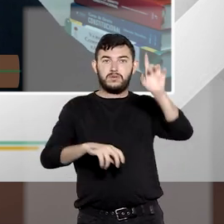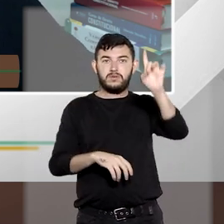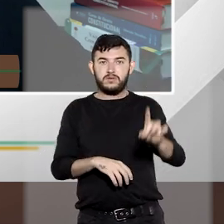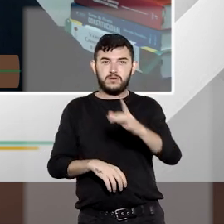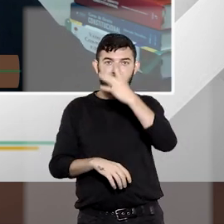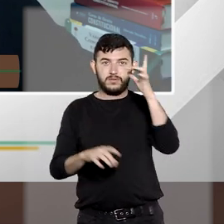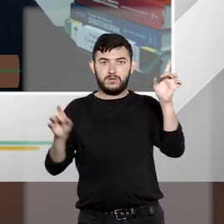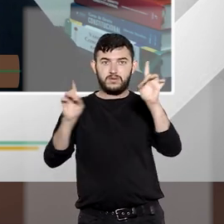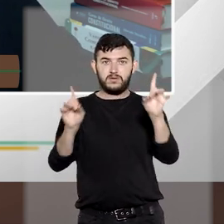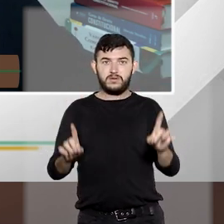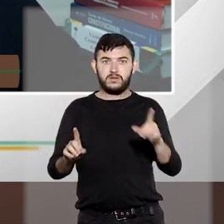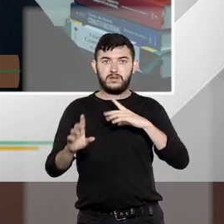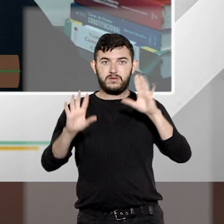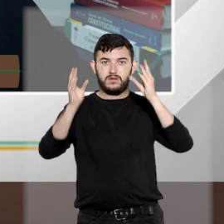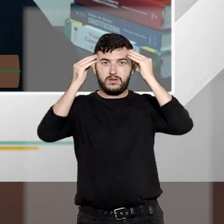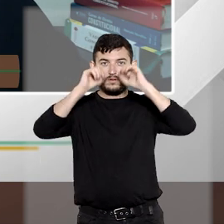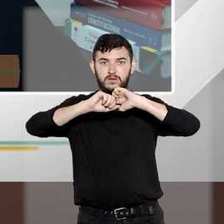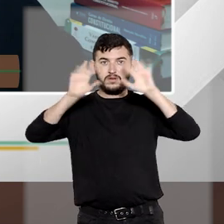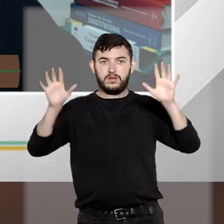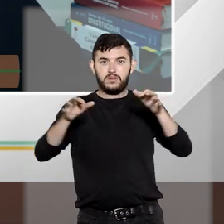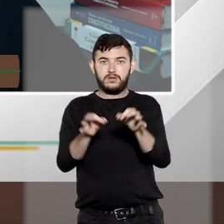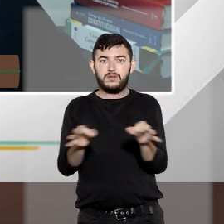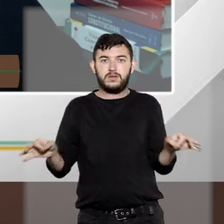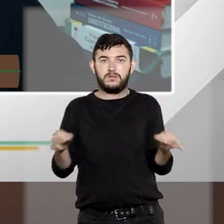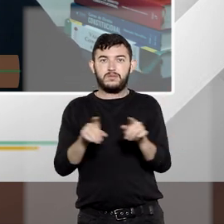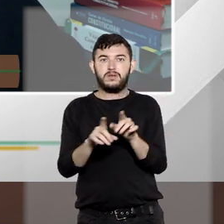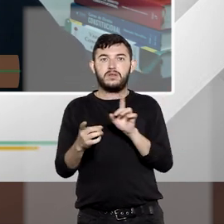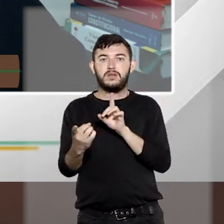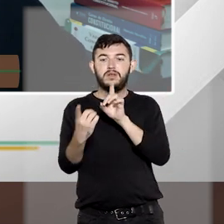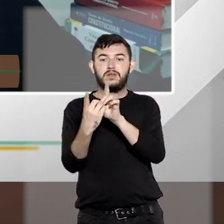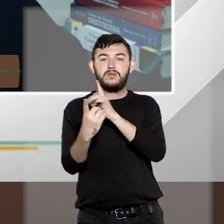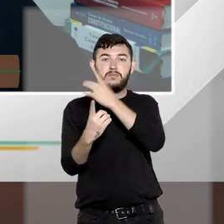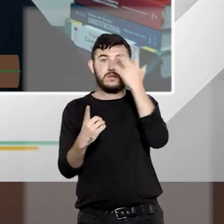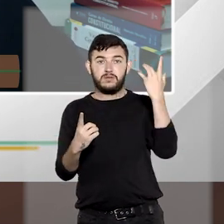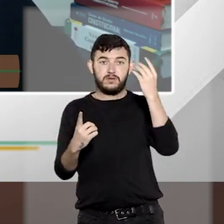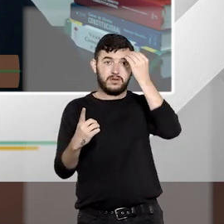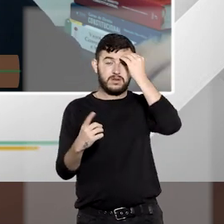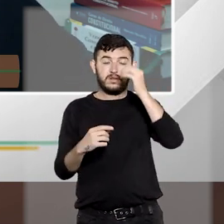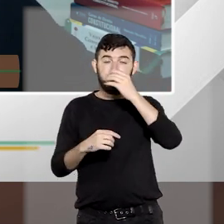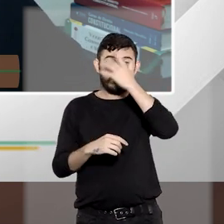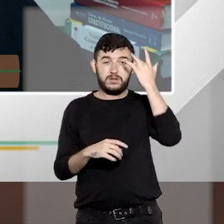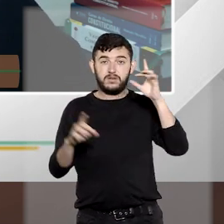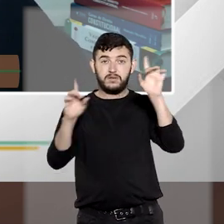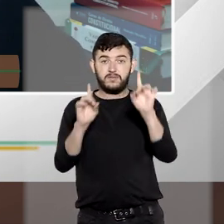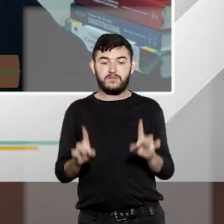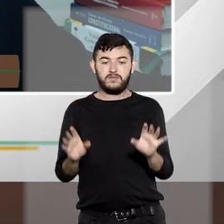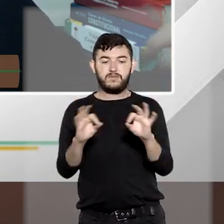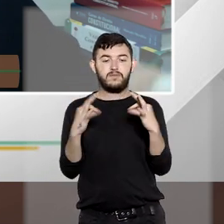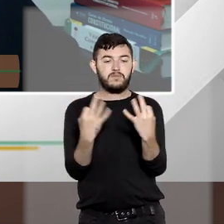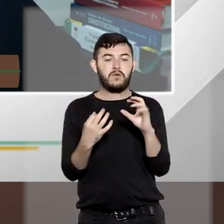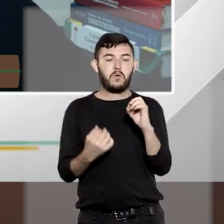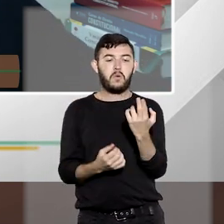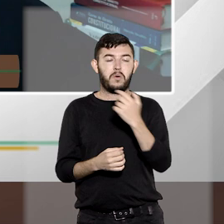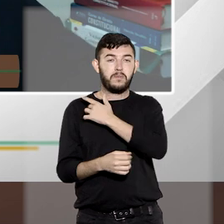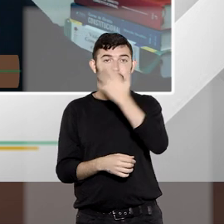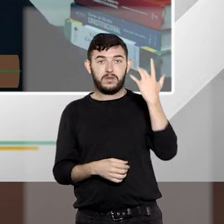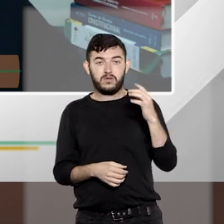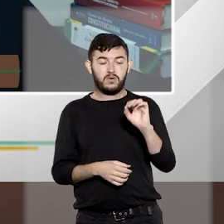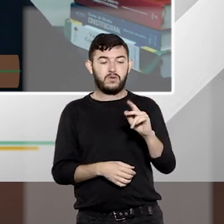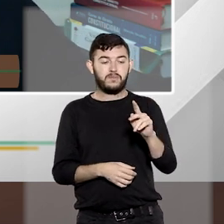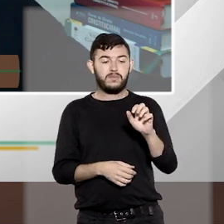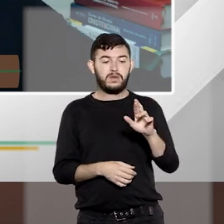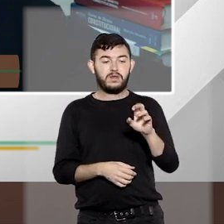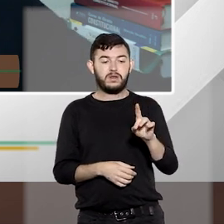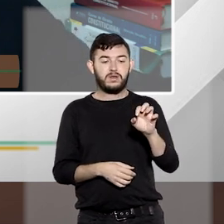deficiência de forma clara, simples e didática para qualquer pessoa entender. Seja para a pessoa com deficiência, para o familiar, seja para o operador